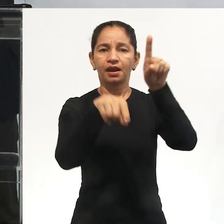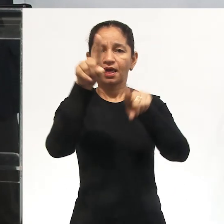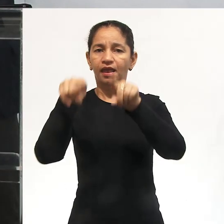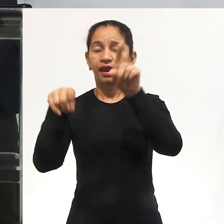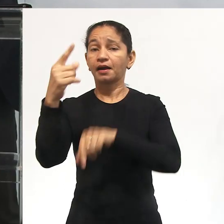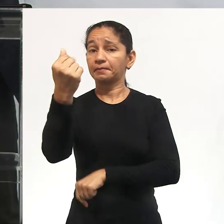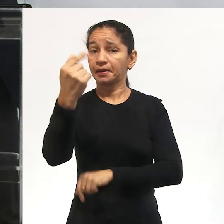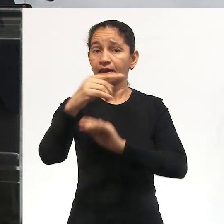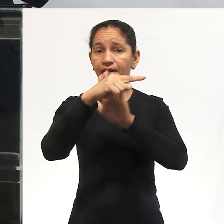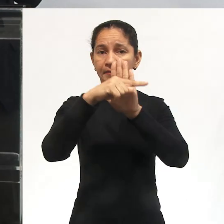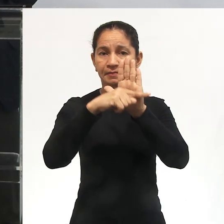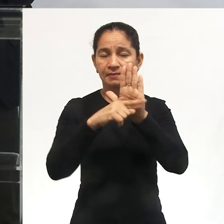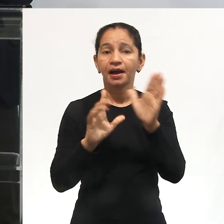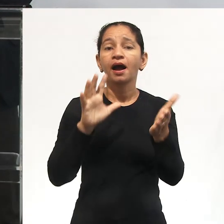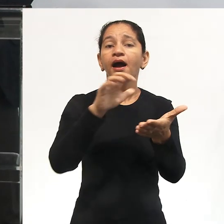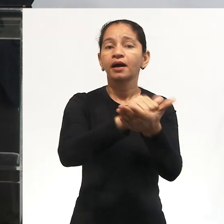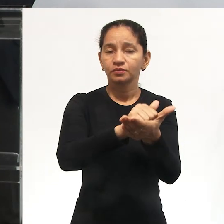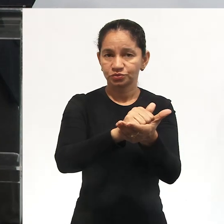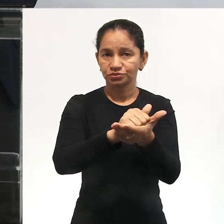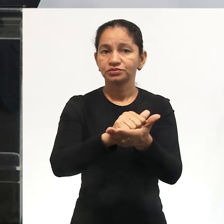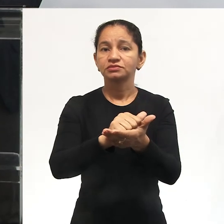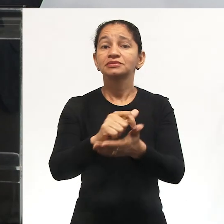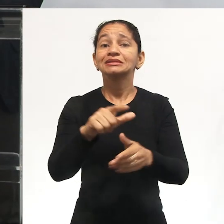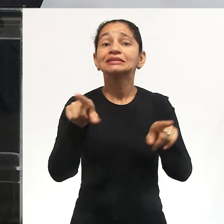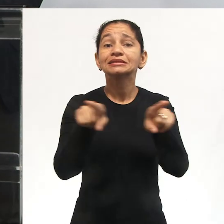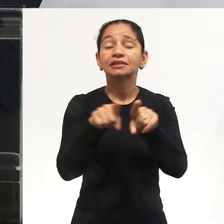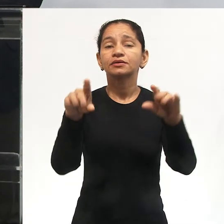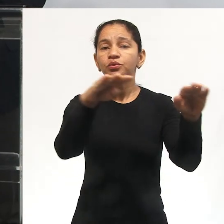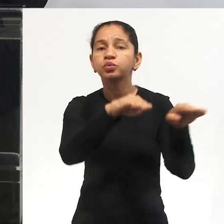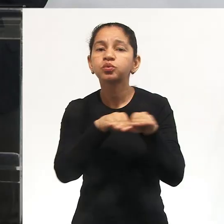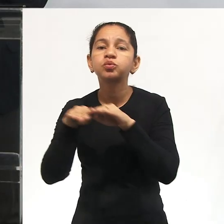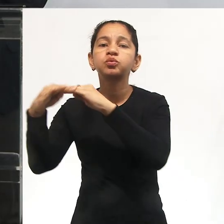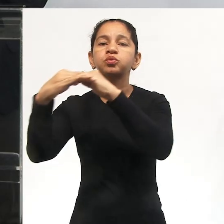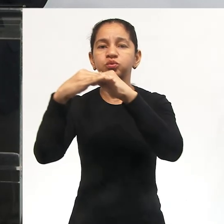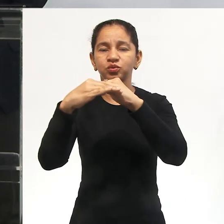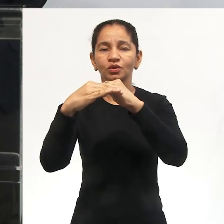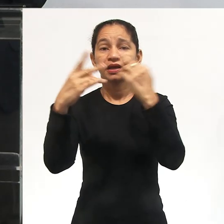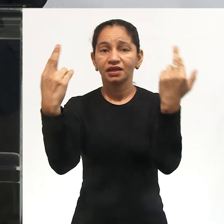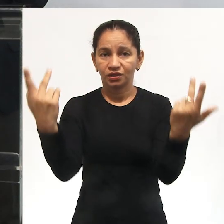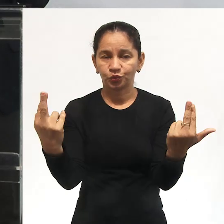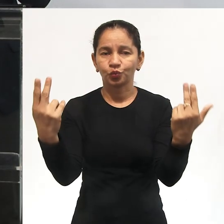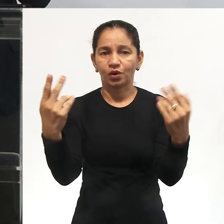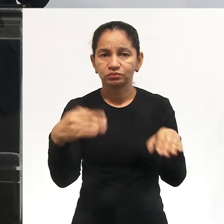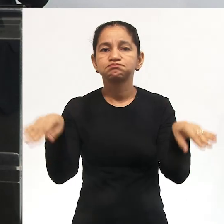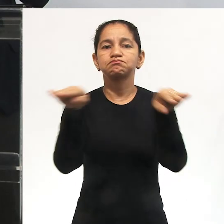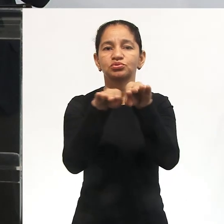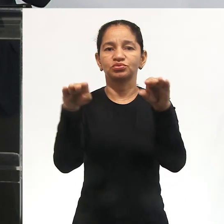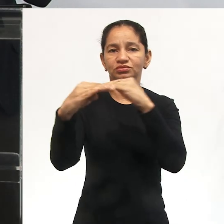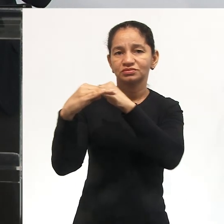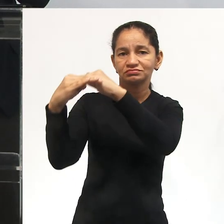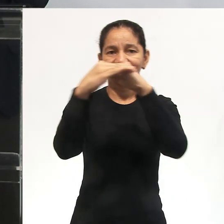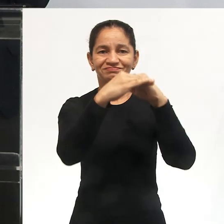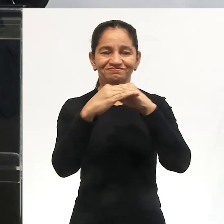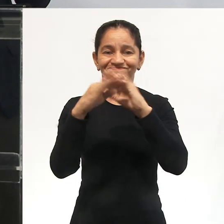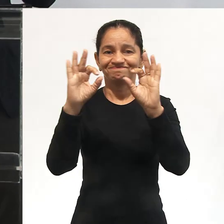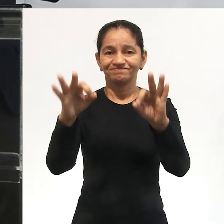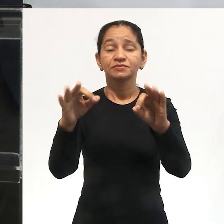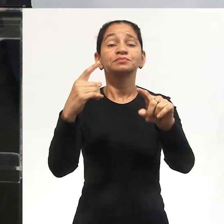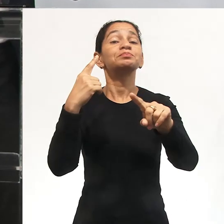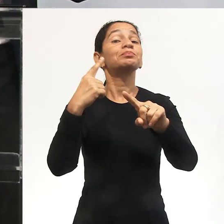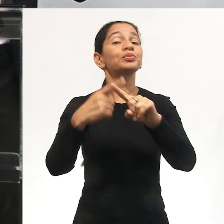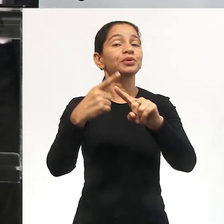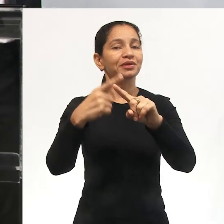de todos os órgãos unificando eles. Essa economia em escala é porque o órgão que iria